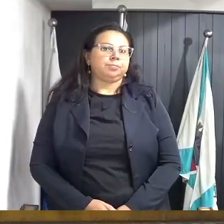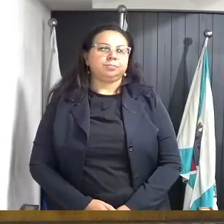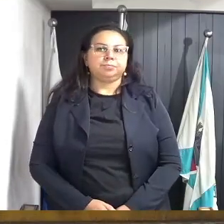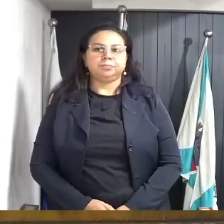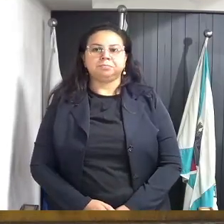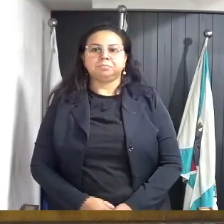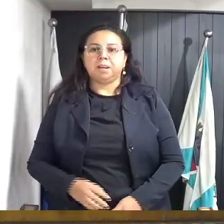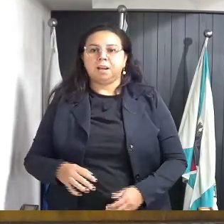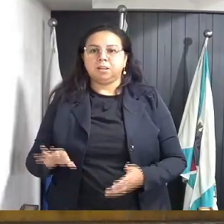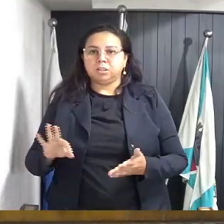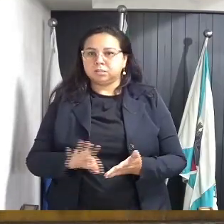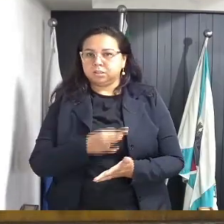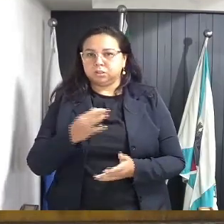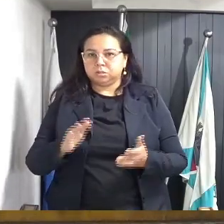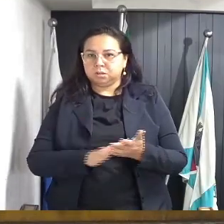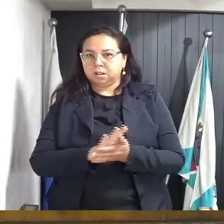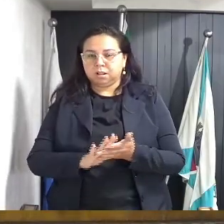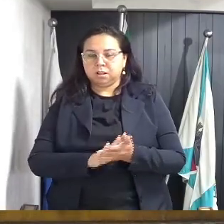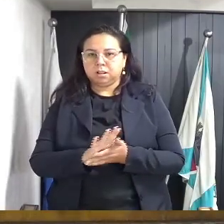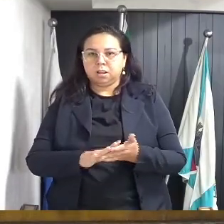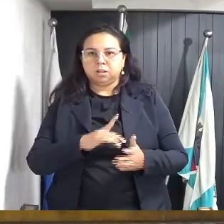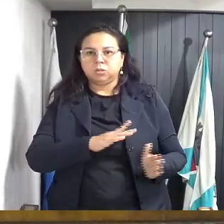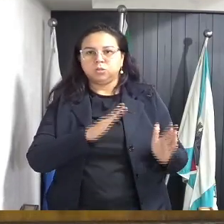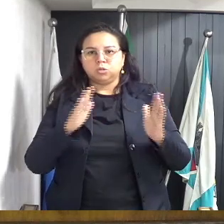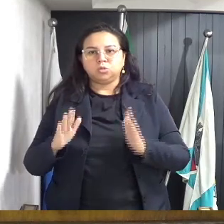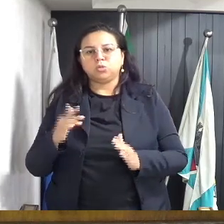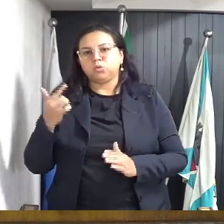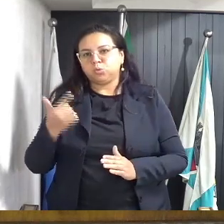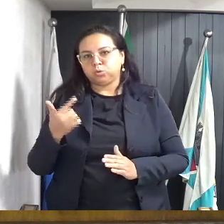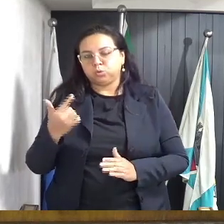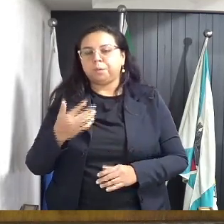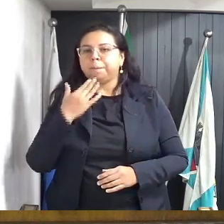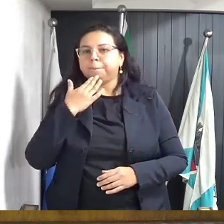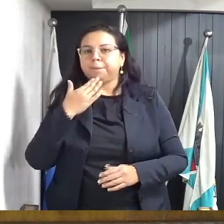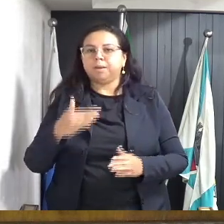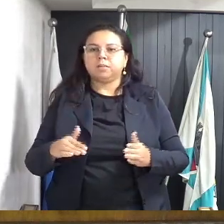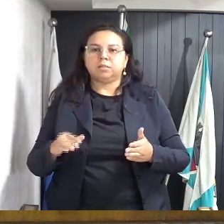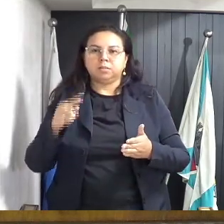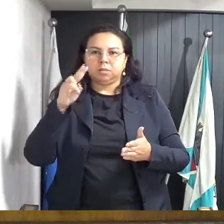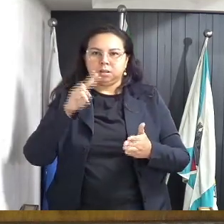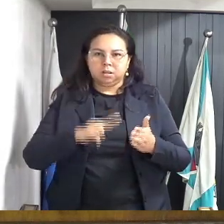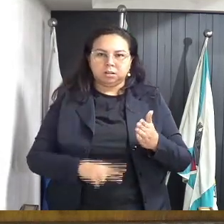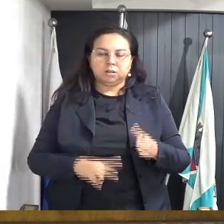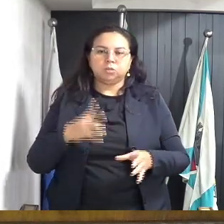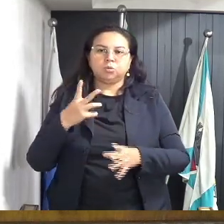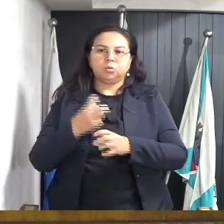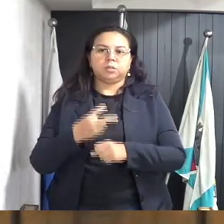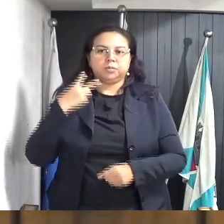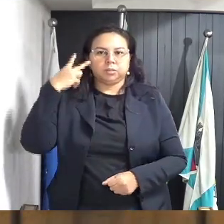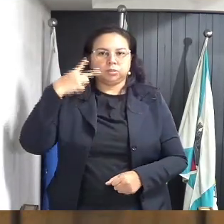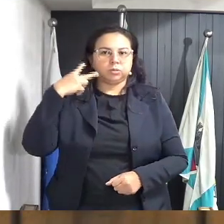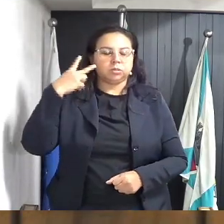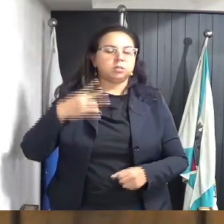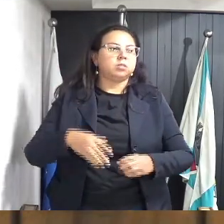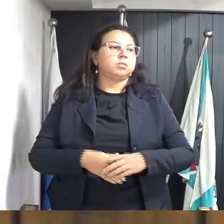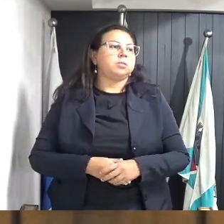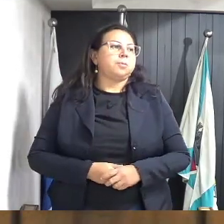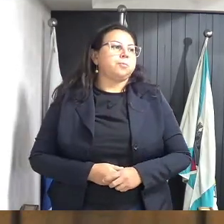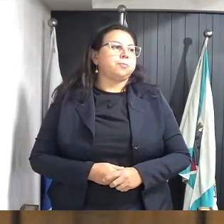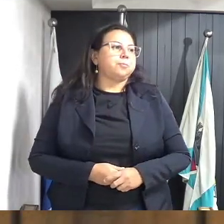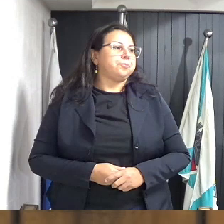Não tendo nenhum inscrito, passaremos para o segundo momento da sessão. Peço à secretária que faça a verificação de quórum.